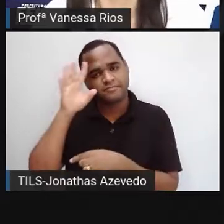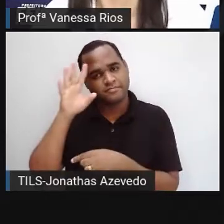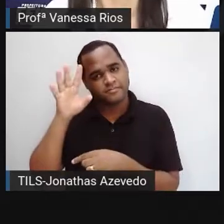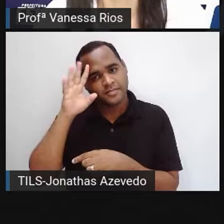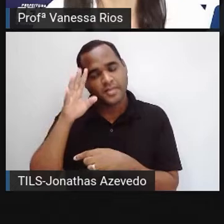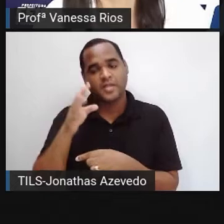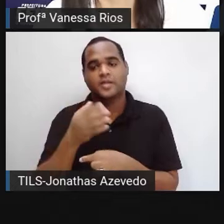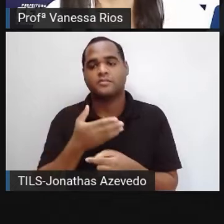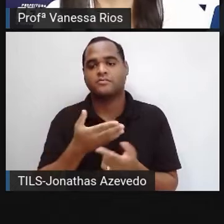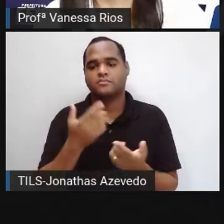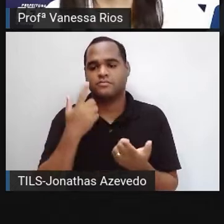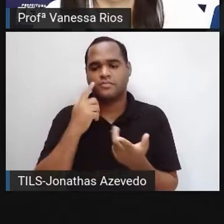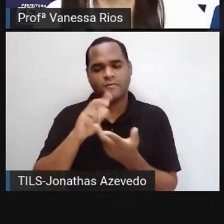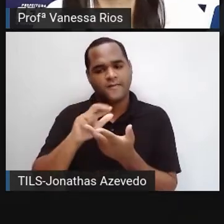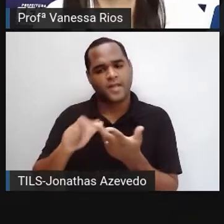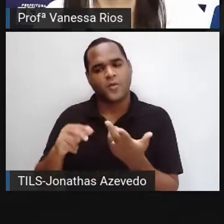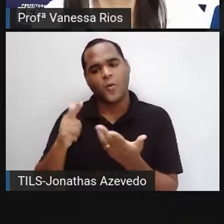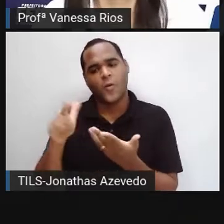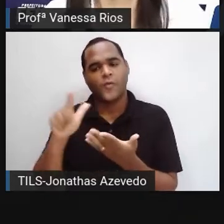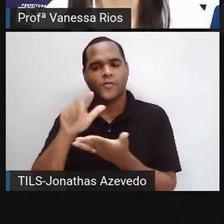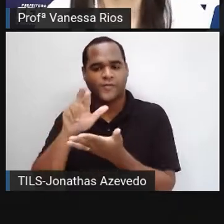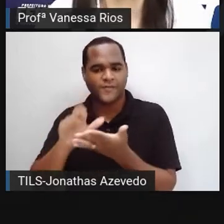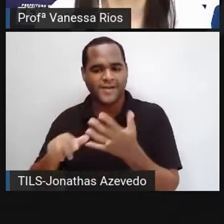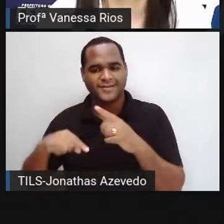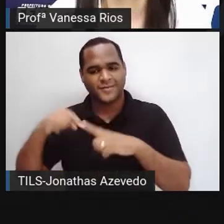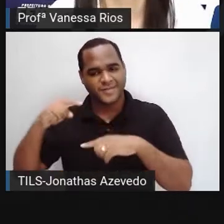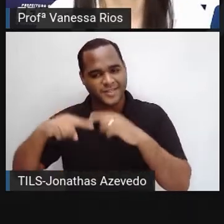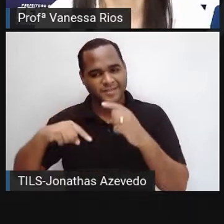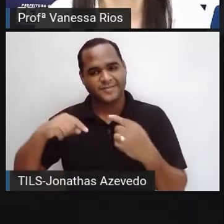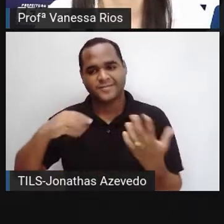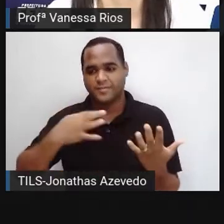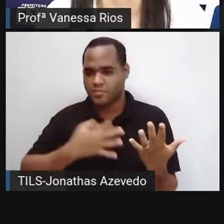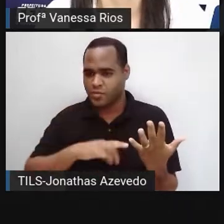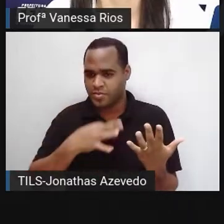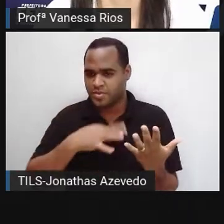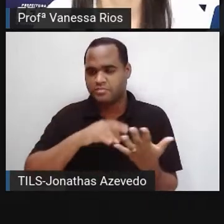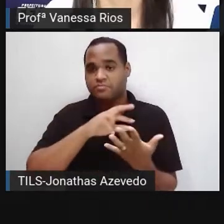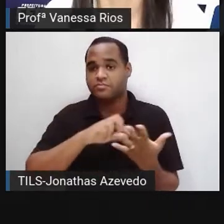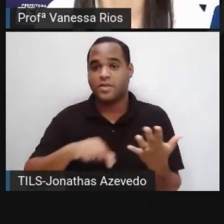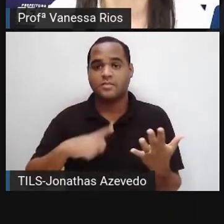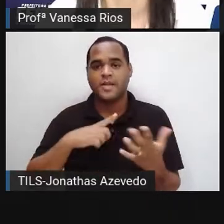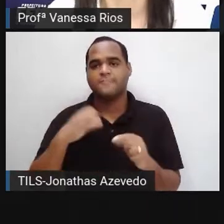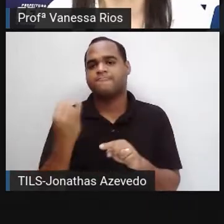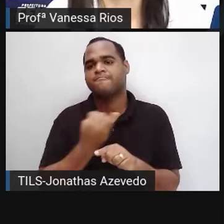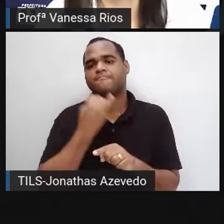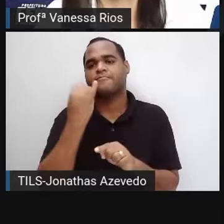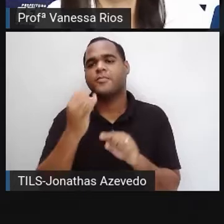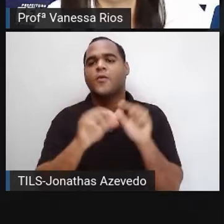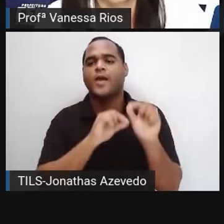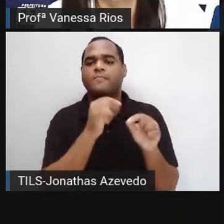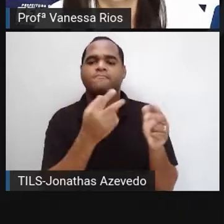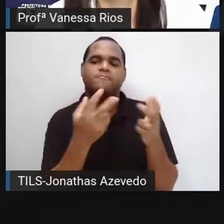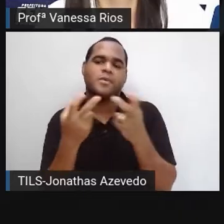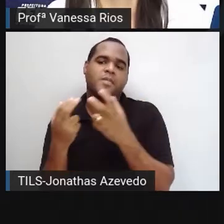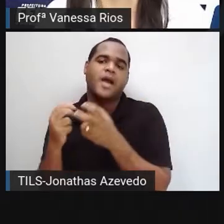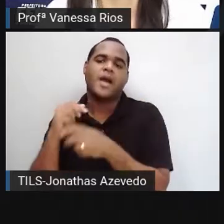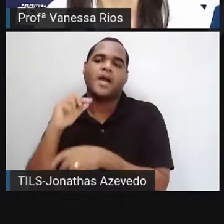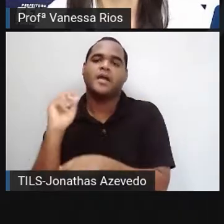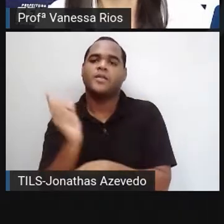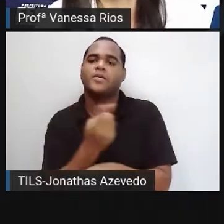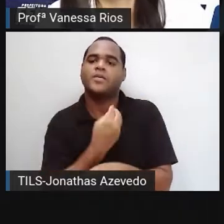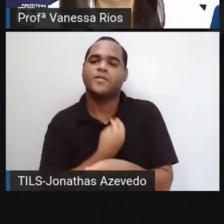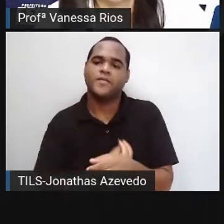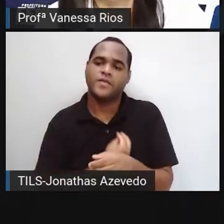canto ou em instrumentos musicais. Mas é interessante a gente observar que o som acontece à nossa volta, seja